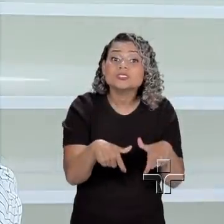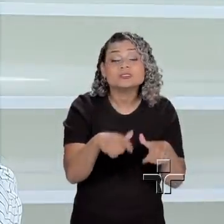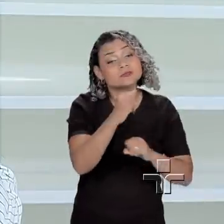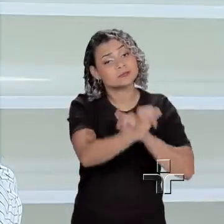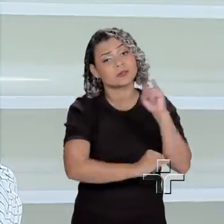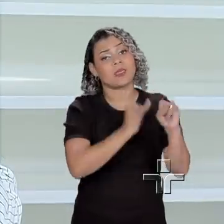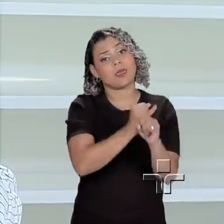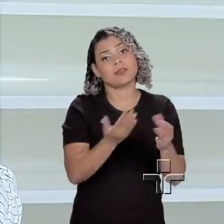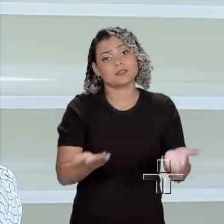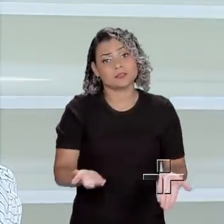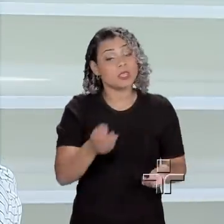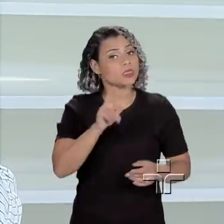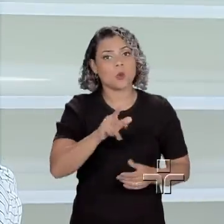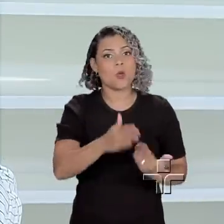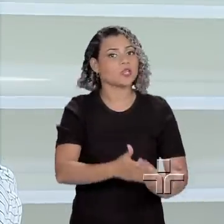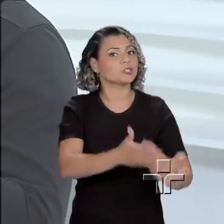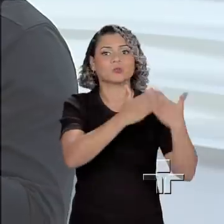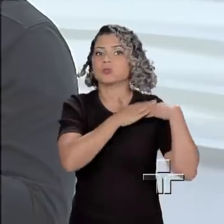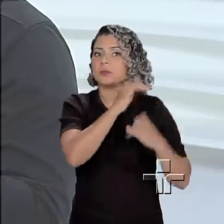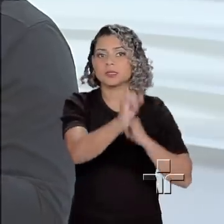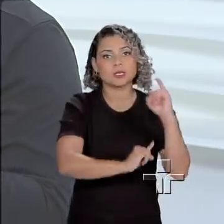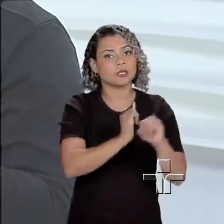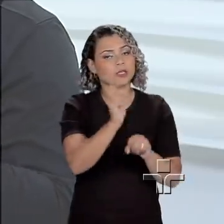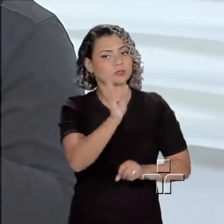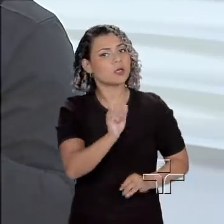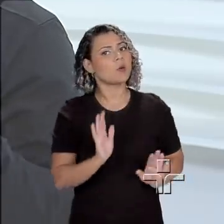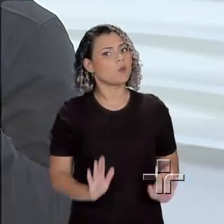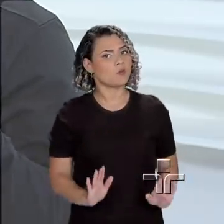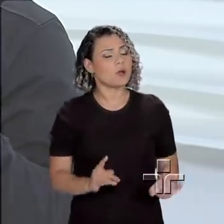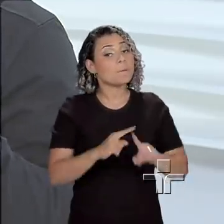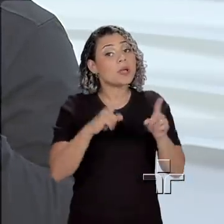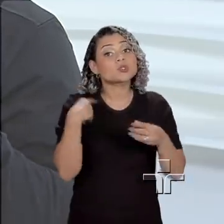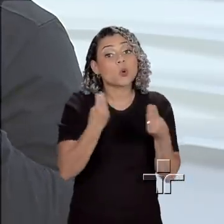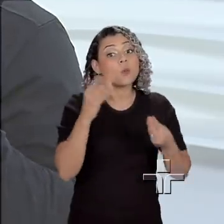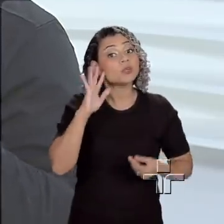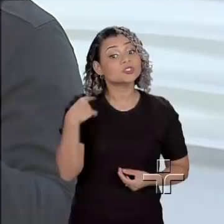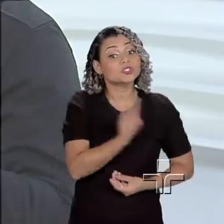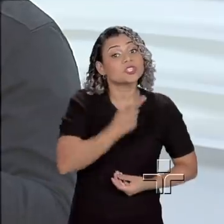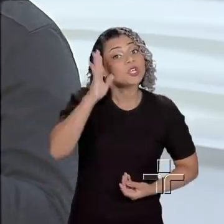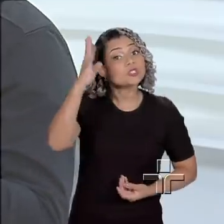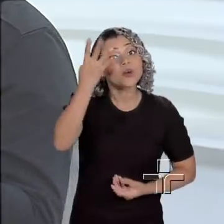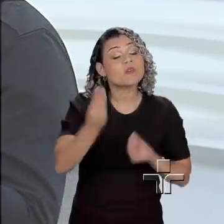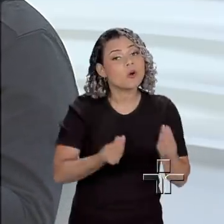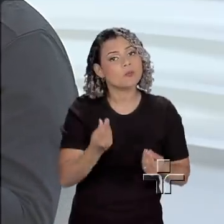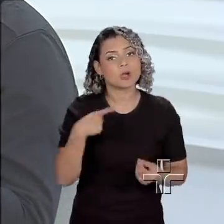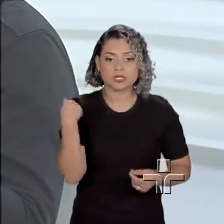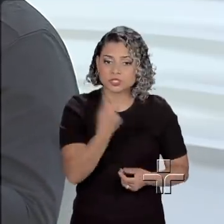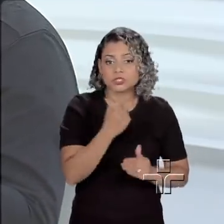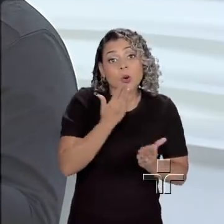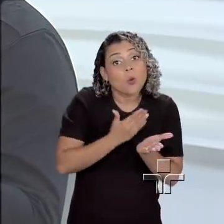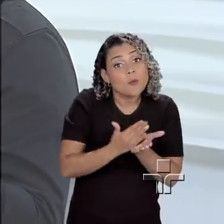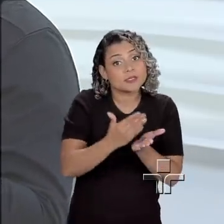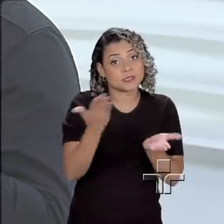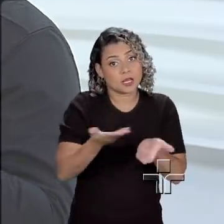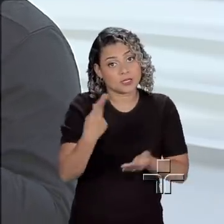da internet. Como a gente trata isso, eu acho que a gente está tratando isso no Brasil, inclusive, numa intensidade